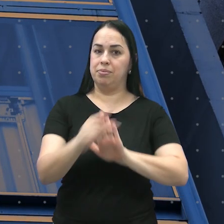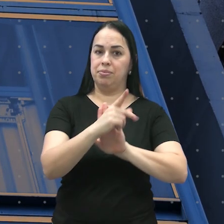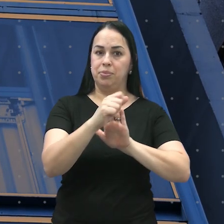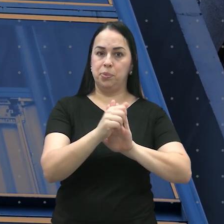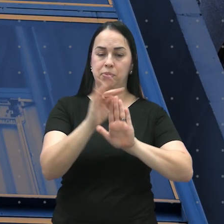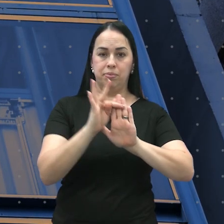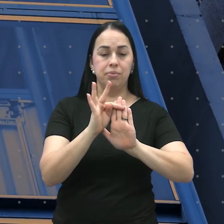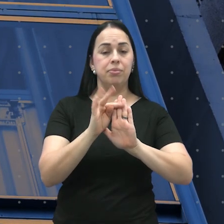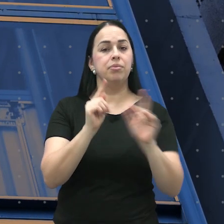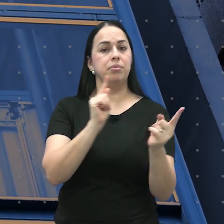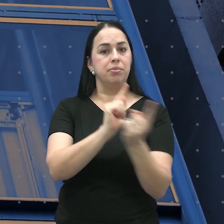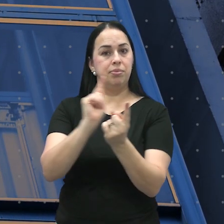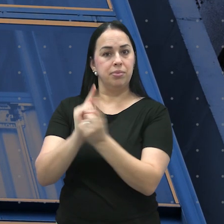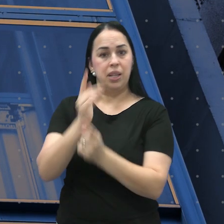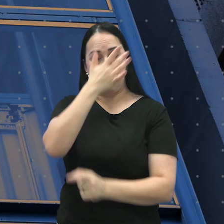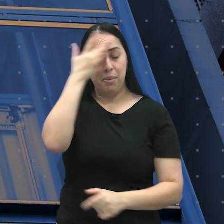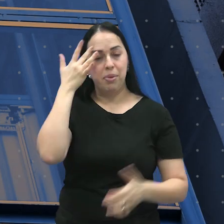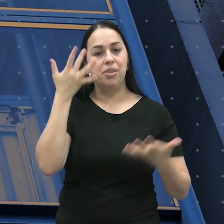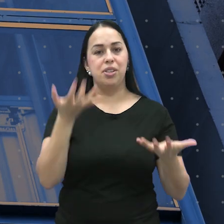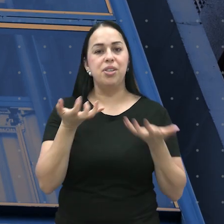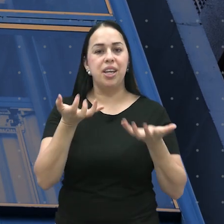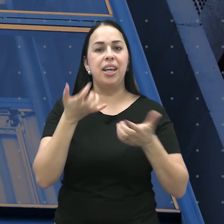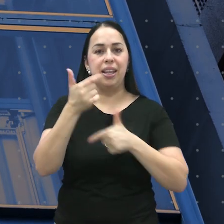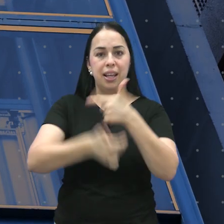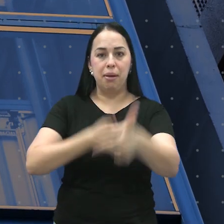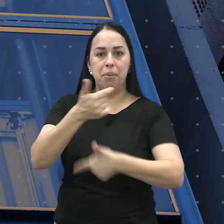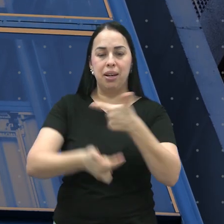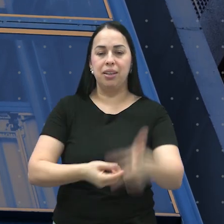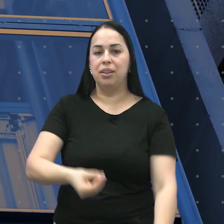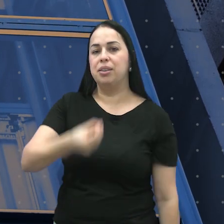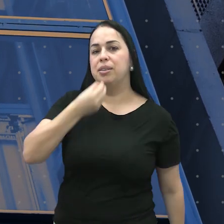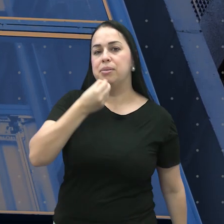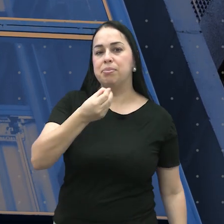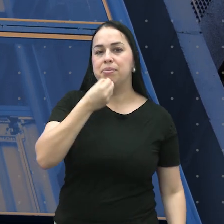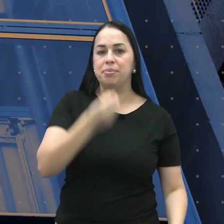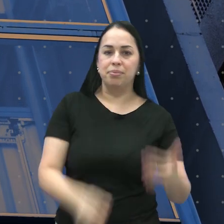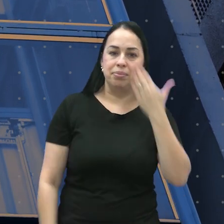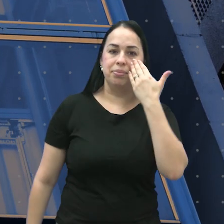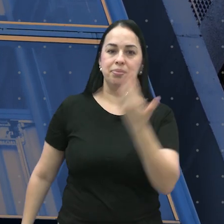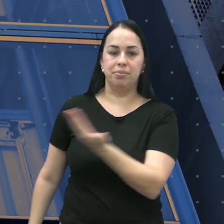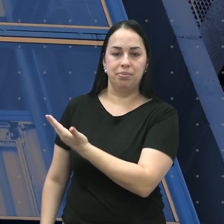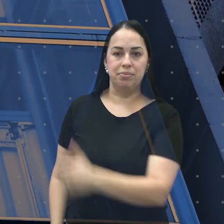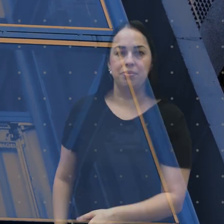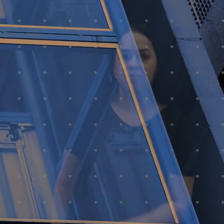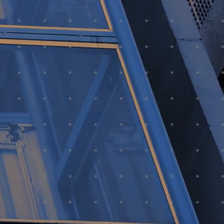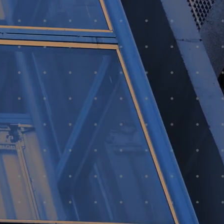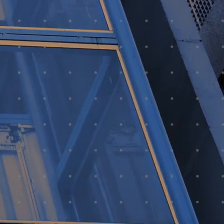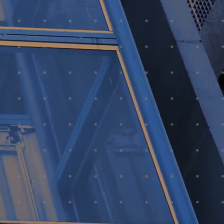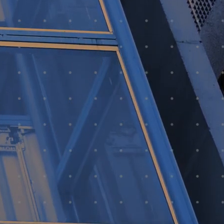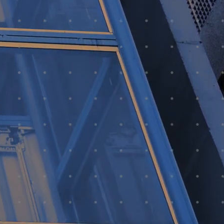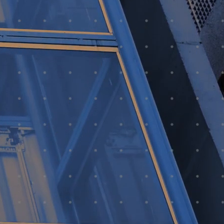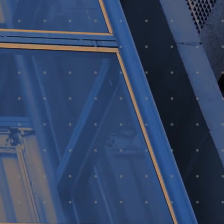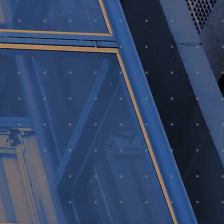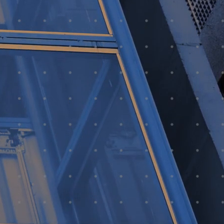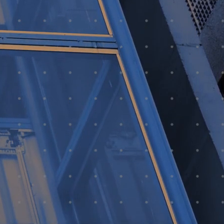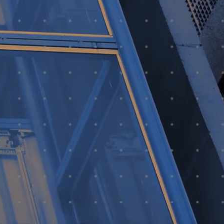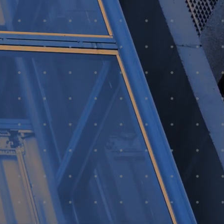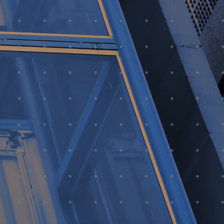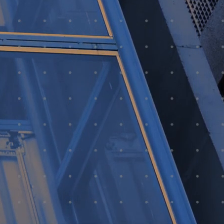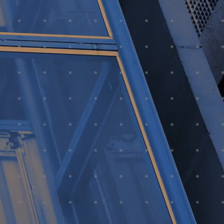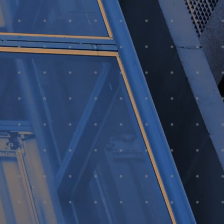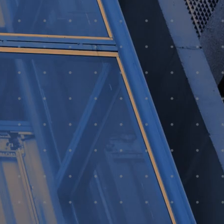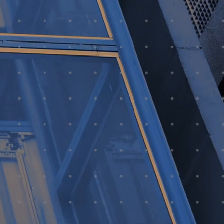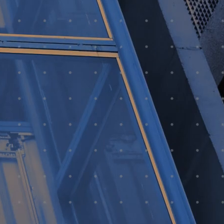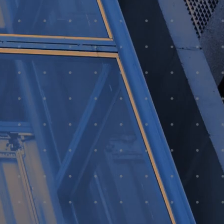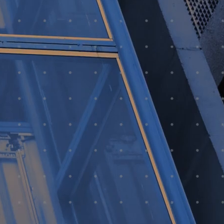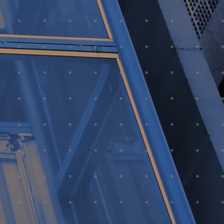O PAT, Posto de Atendimento ao Trabalhador de São José dos Campos, tem oportunidade de emprego para açougueiro, ajudante